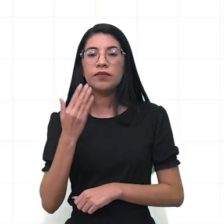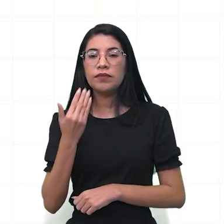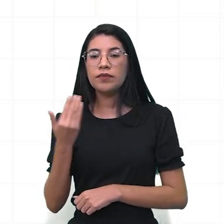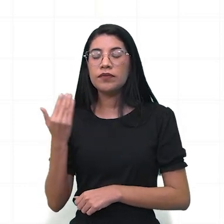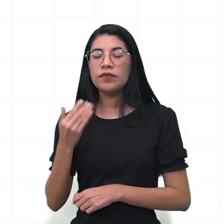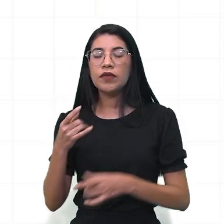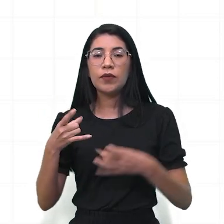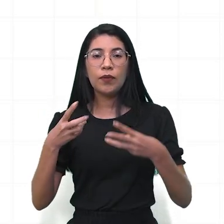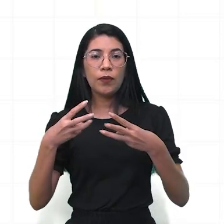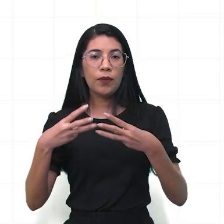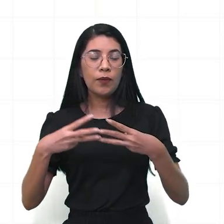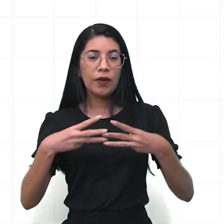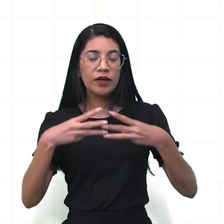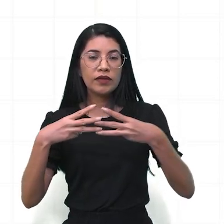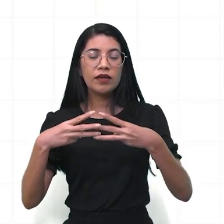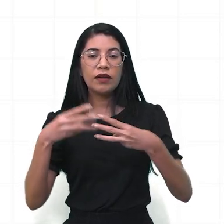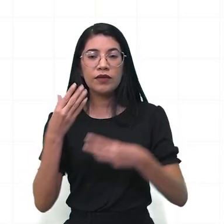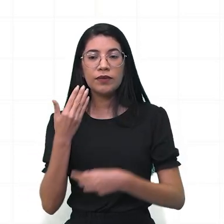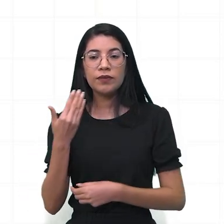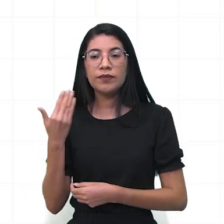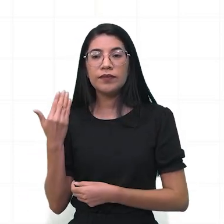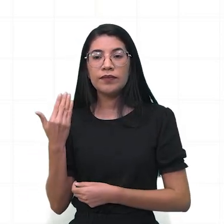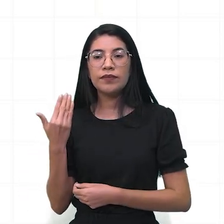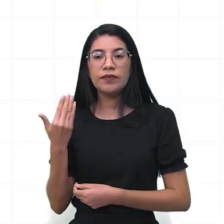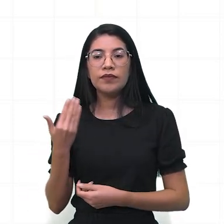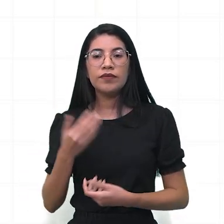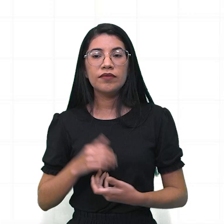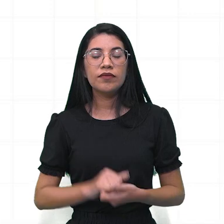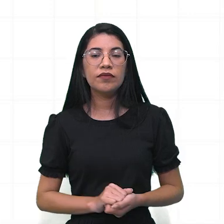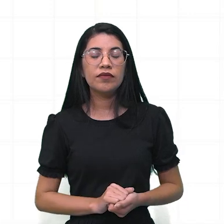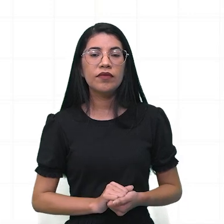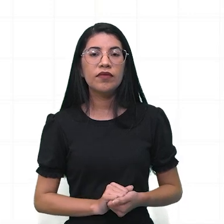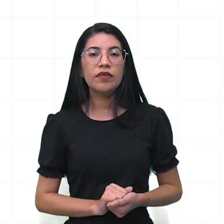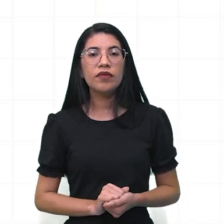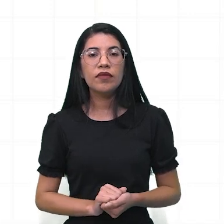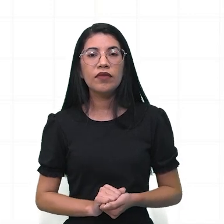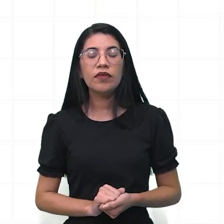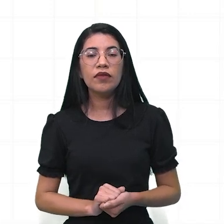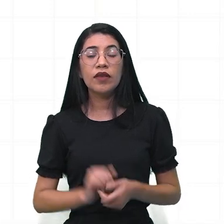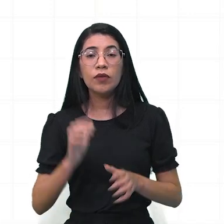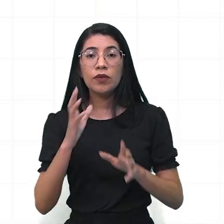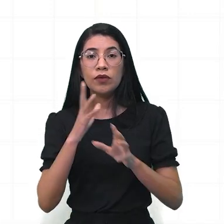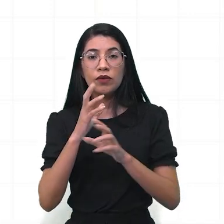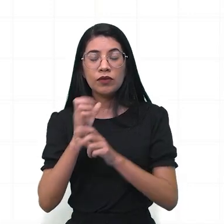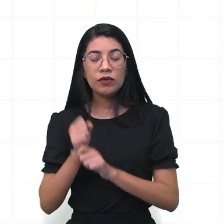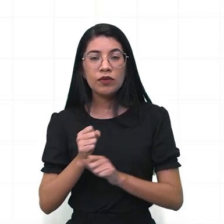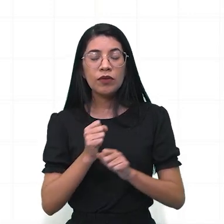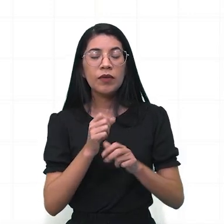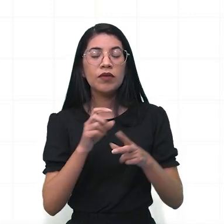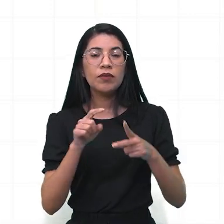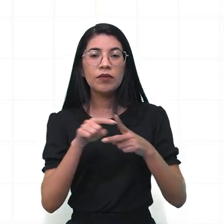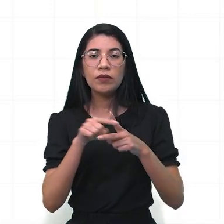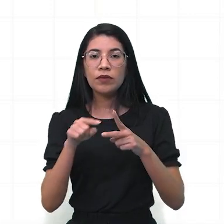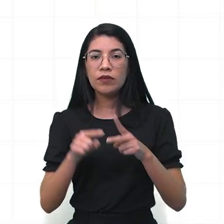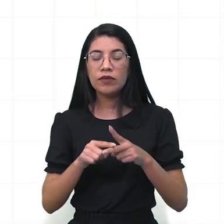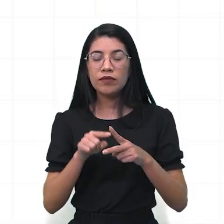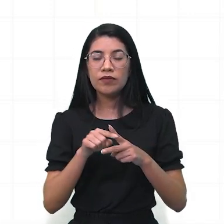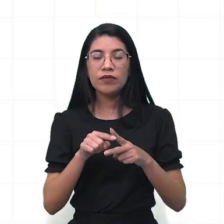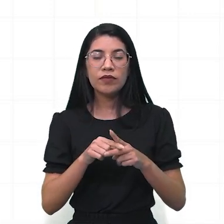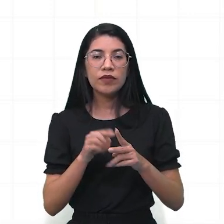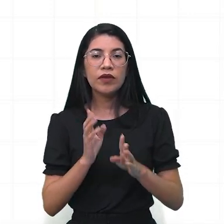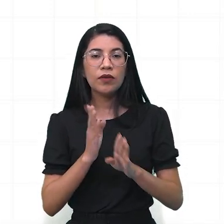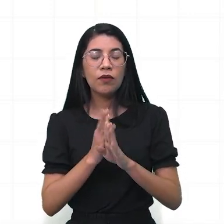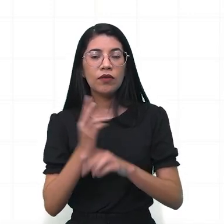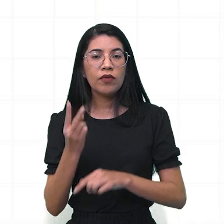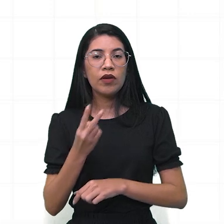o hexágono é esse daqui, ó, né? Então, somando todos os ângulos internos,